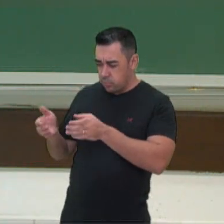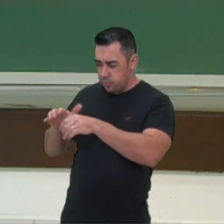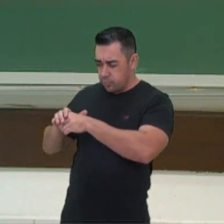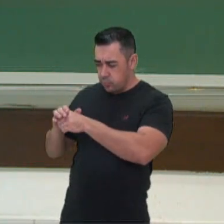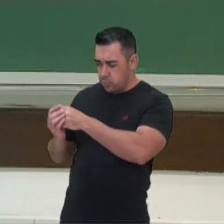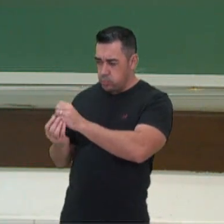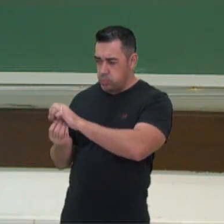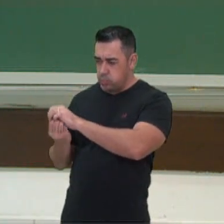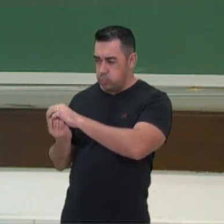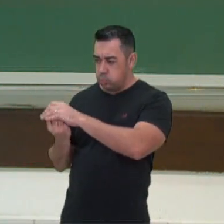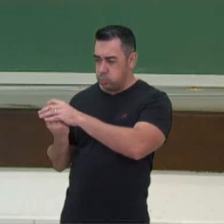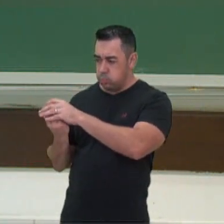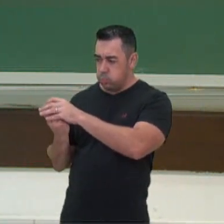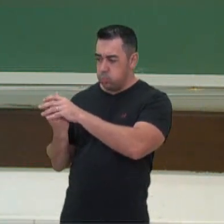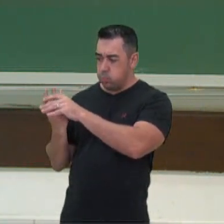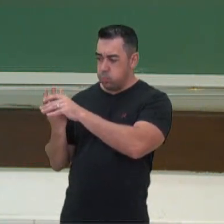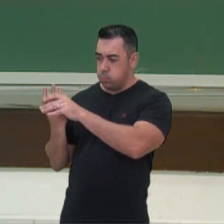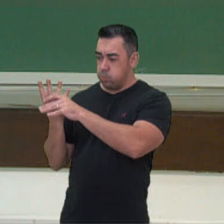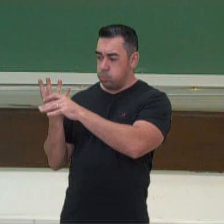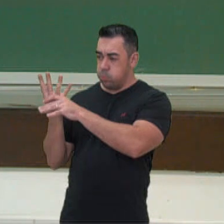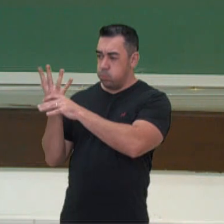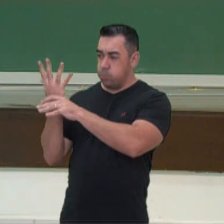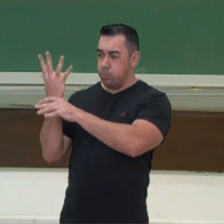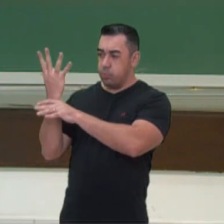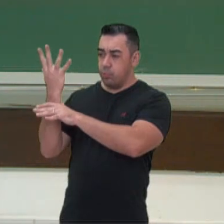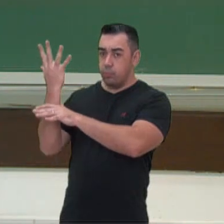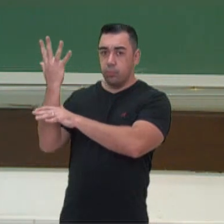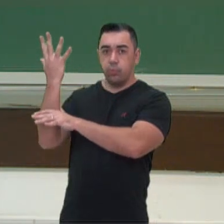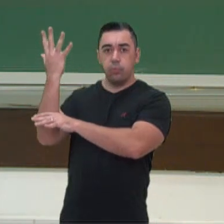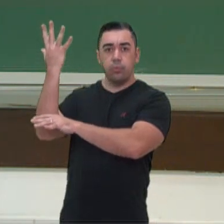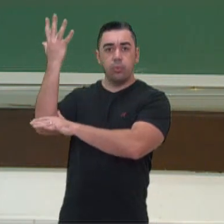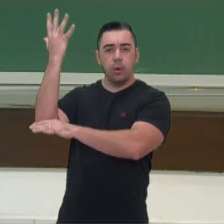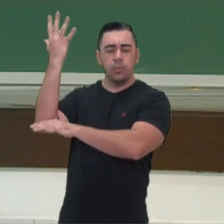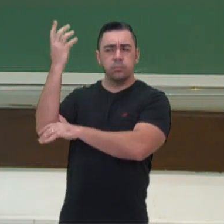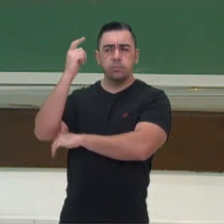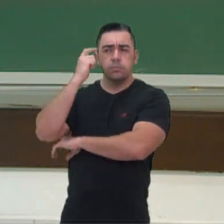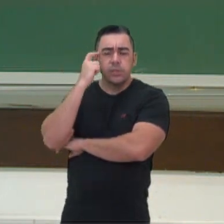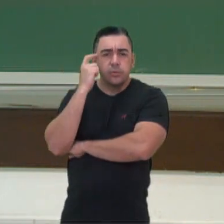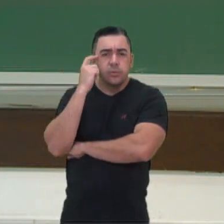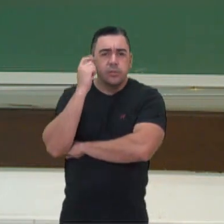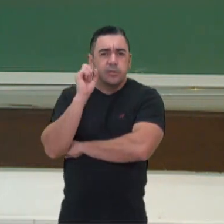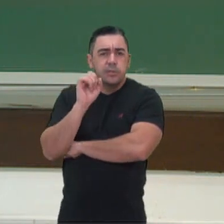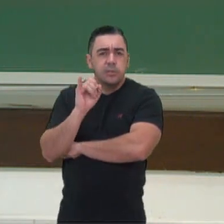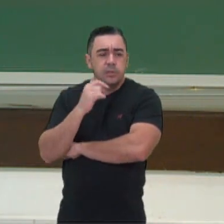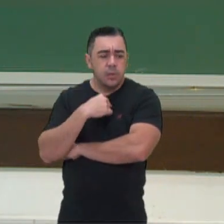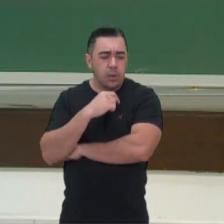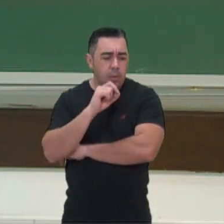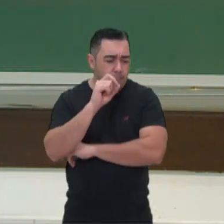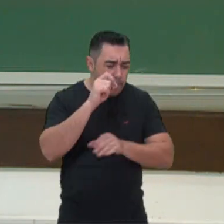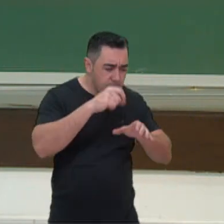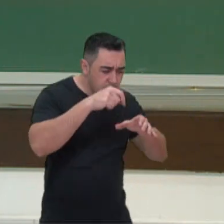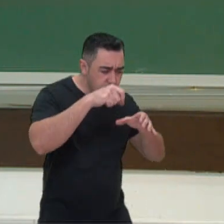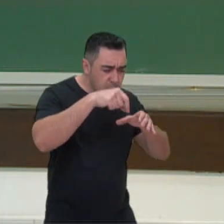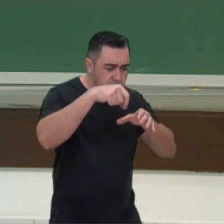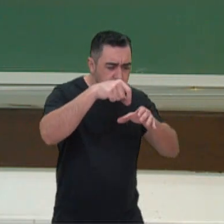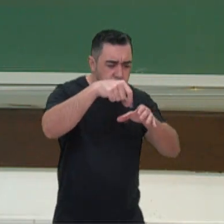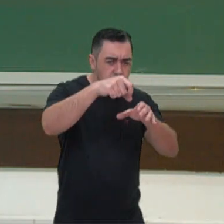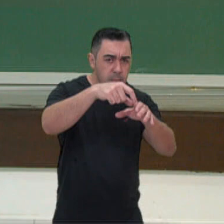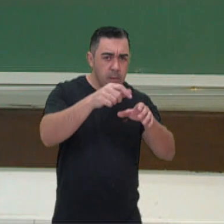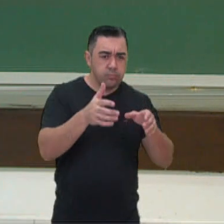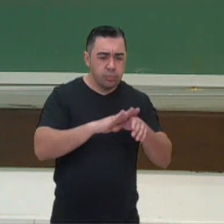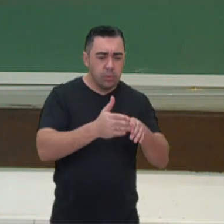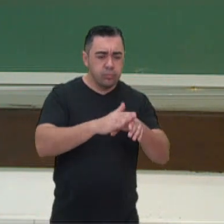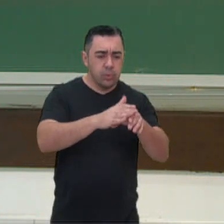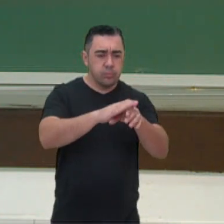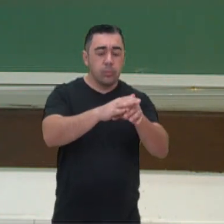se eu plantar isso numa área grande, semente de uva, pêssego, arroz, seja lá o que for, eu tenho uma quantidade grande